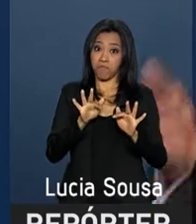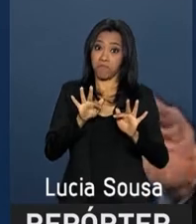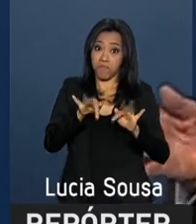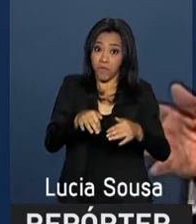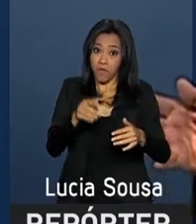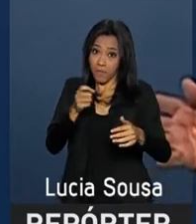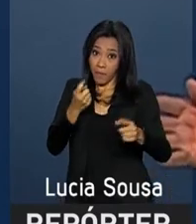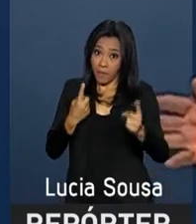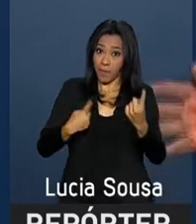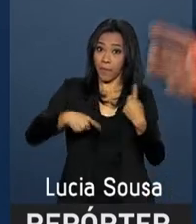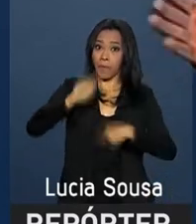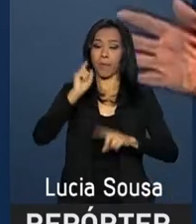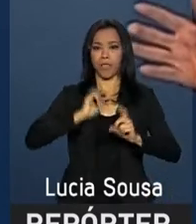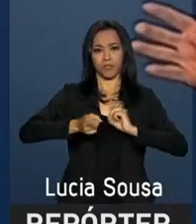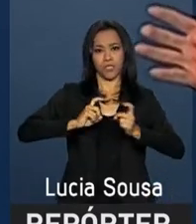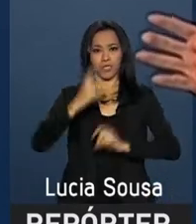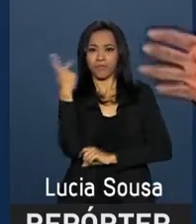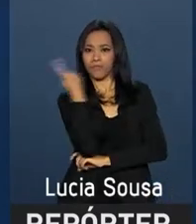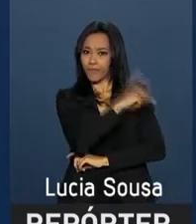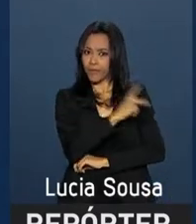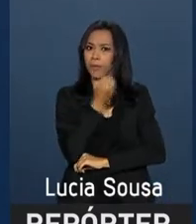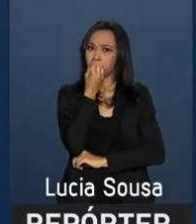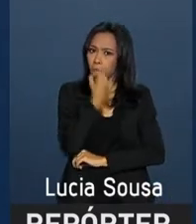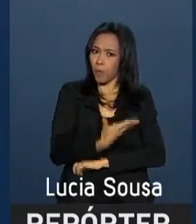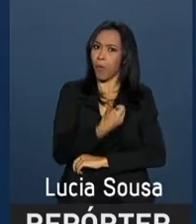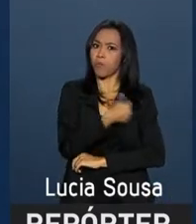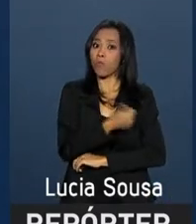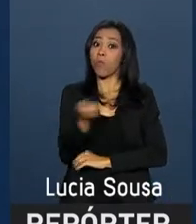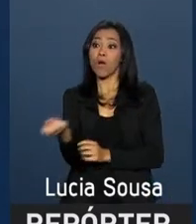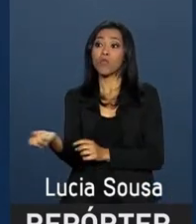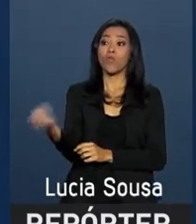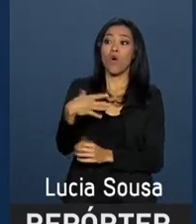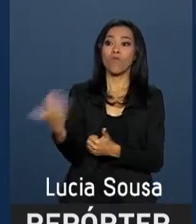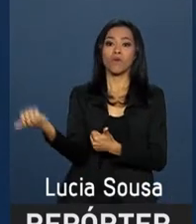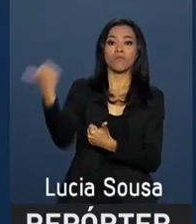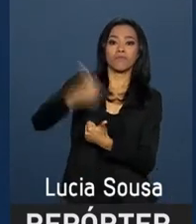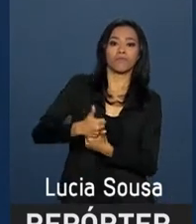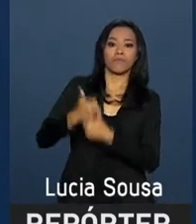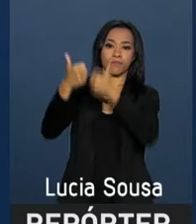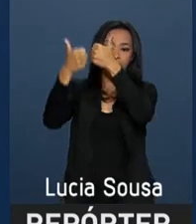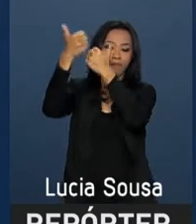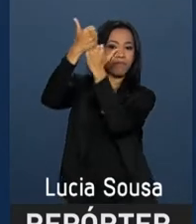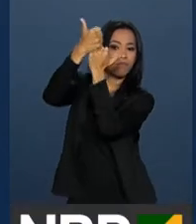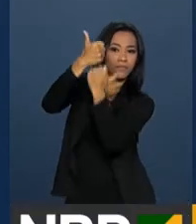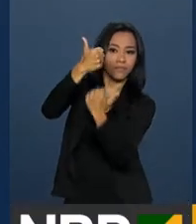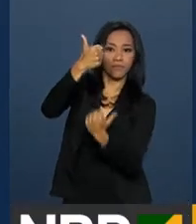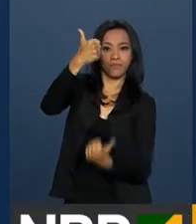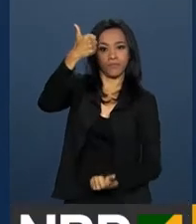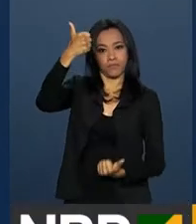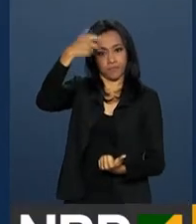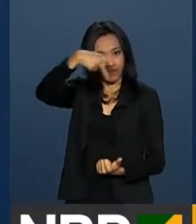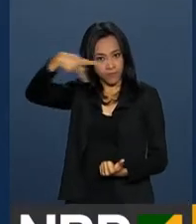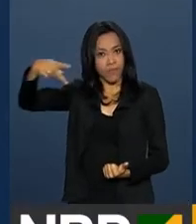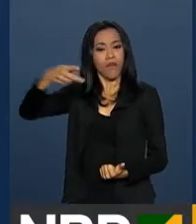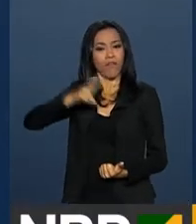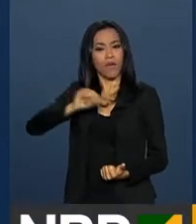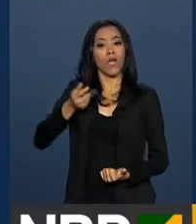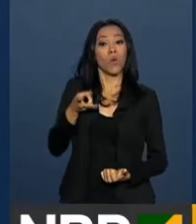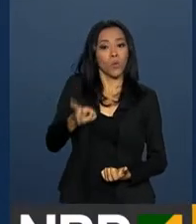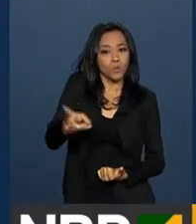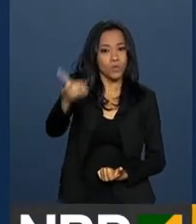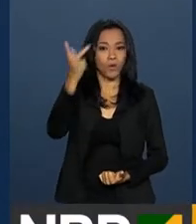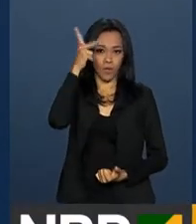muito frutífera, e agora, com a nova direção, seguramente vai continuar no mesmo